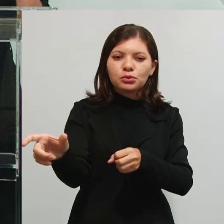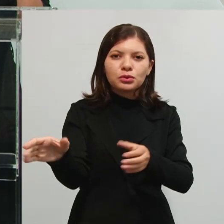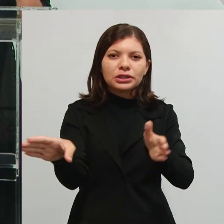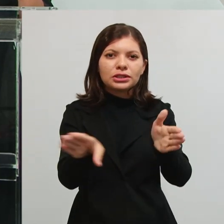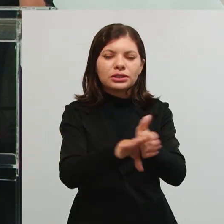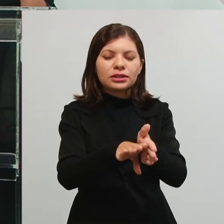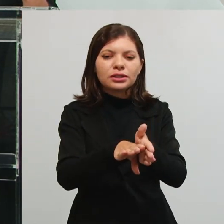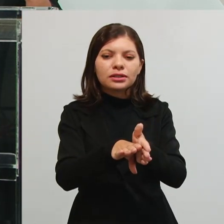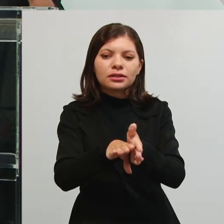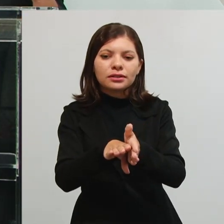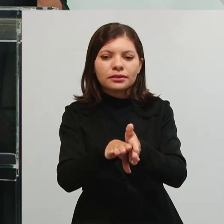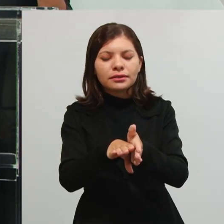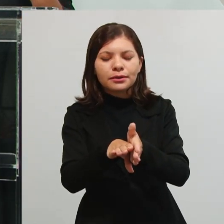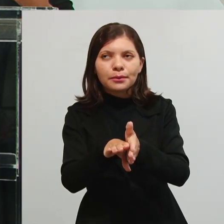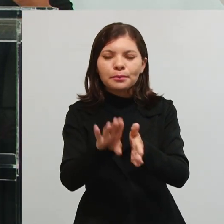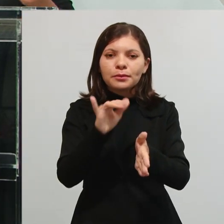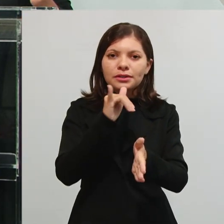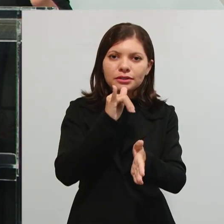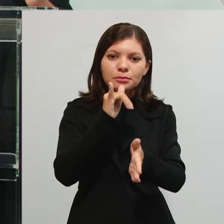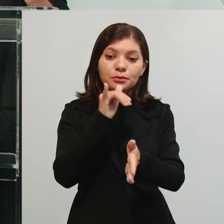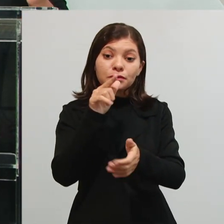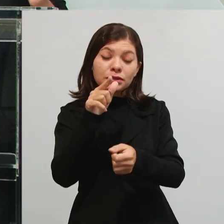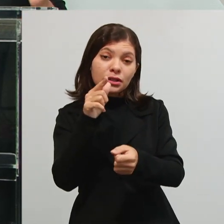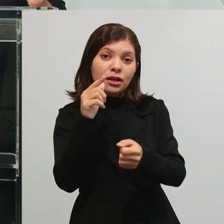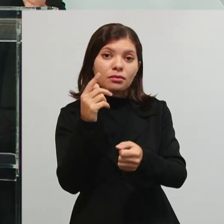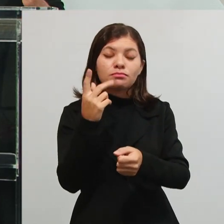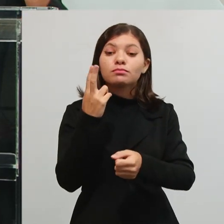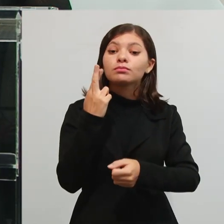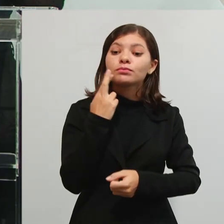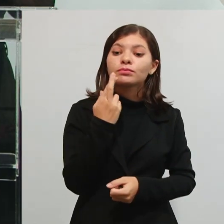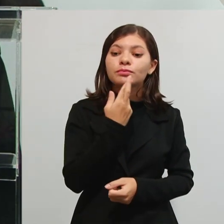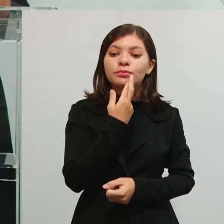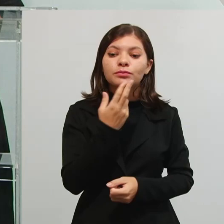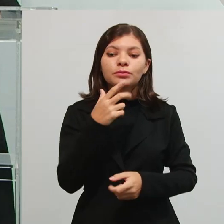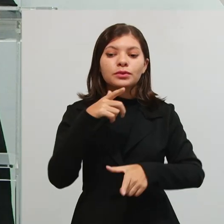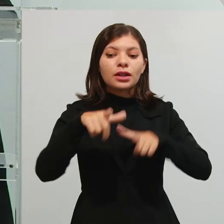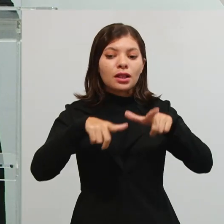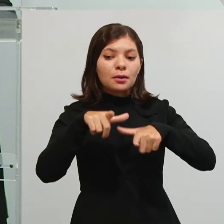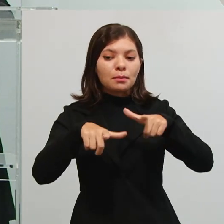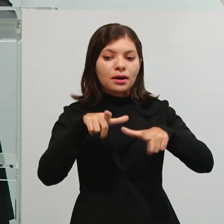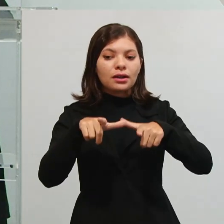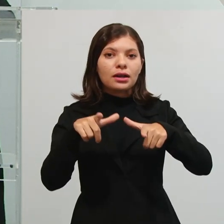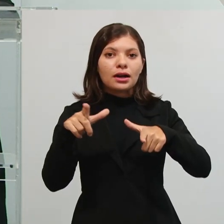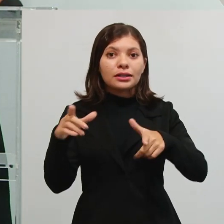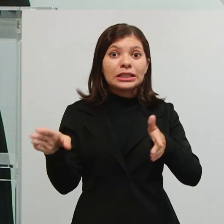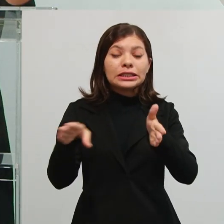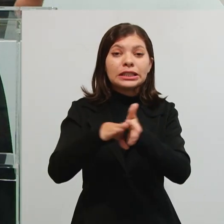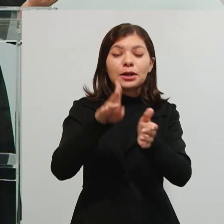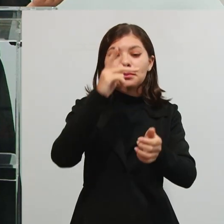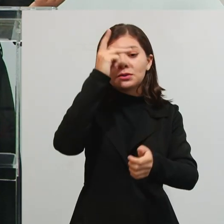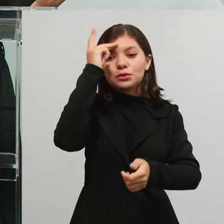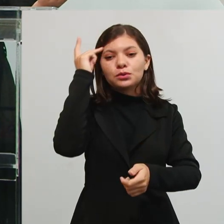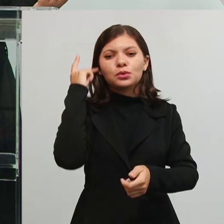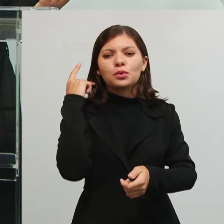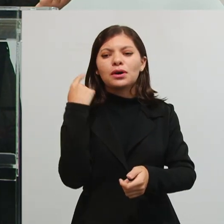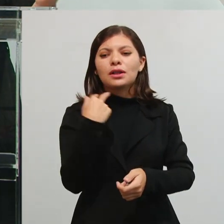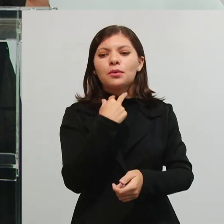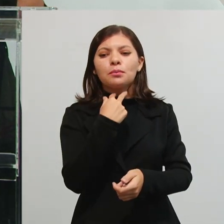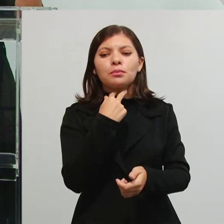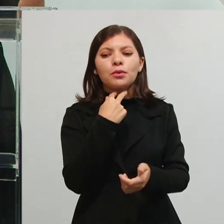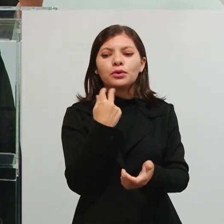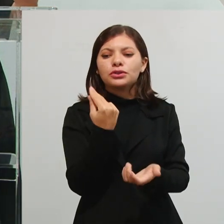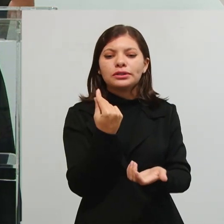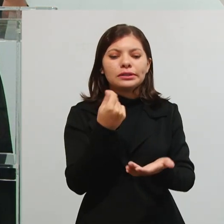supor que você tem o que você trabalha em um restaurante chega uma pessoa que ela não pode comprar por exemplo uma